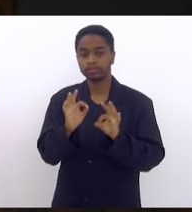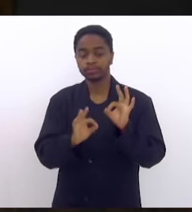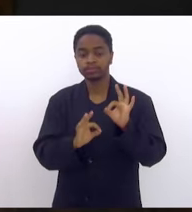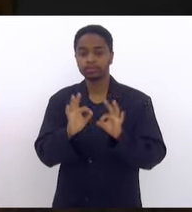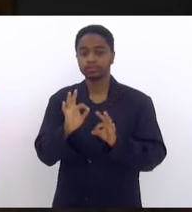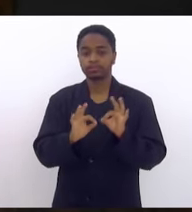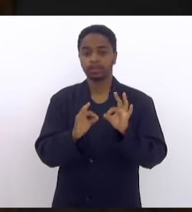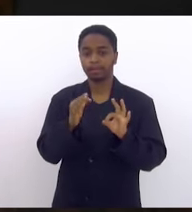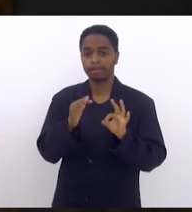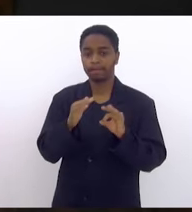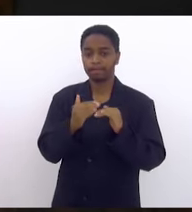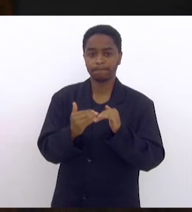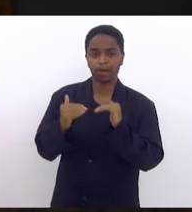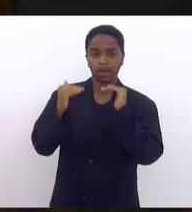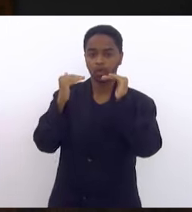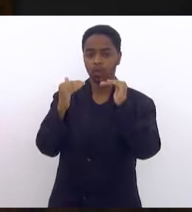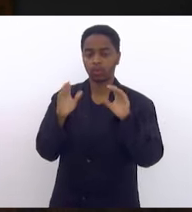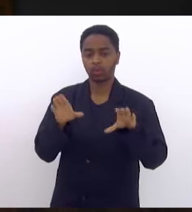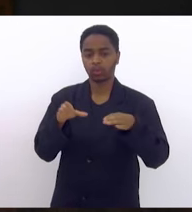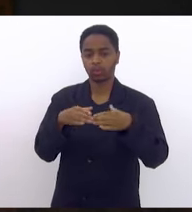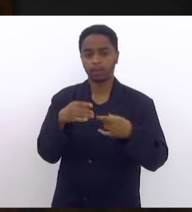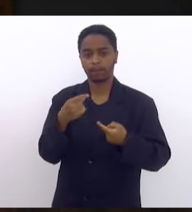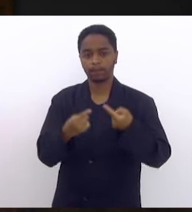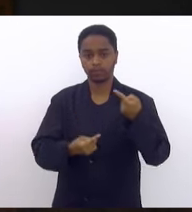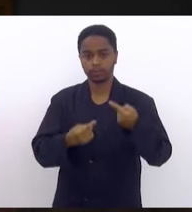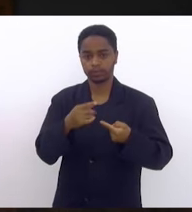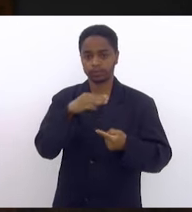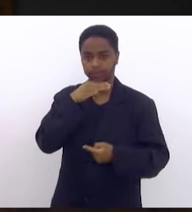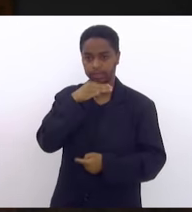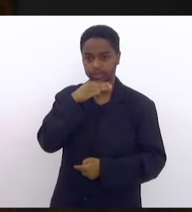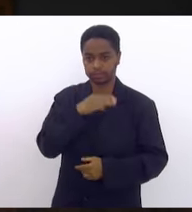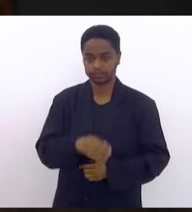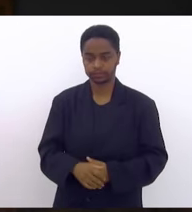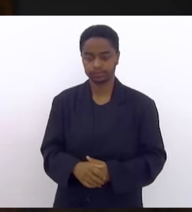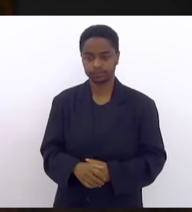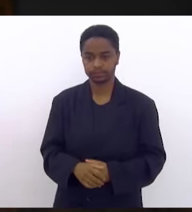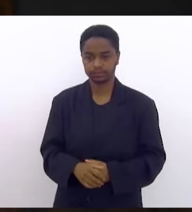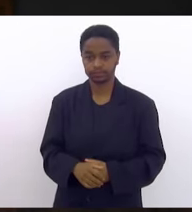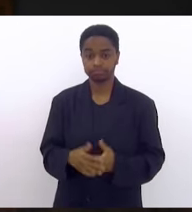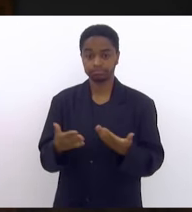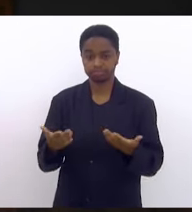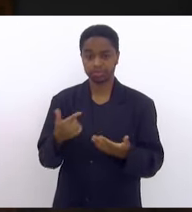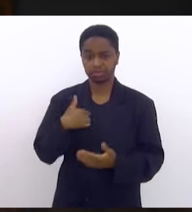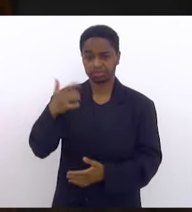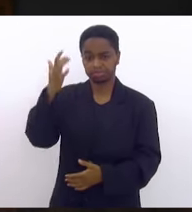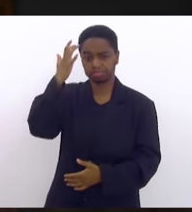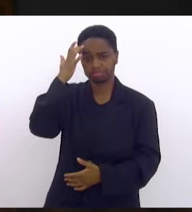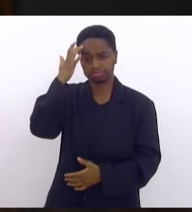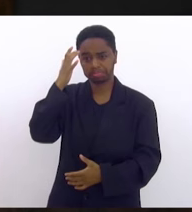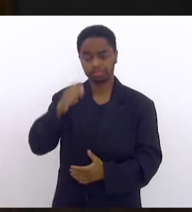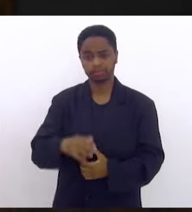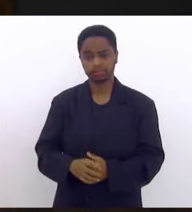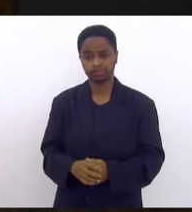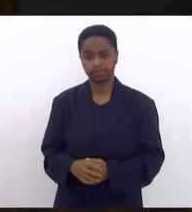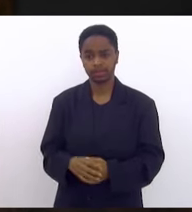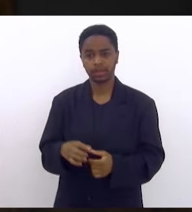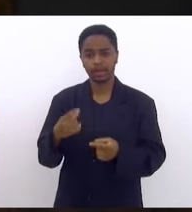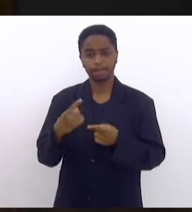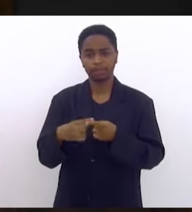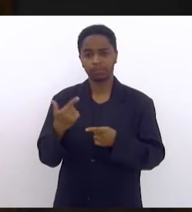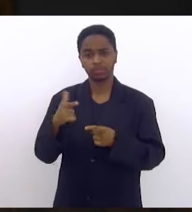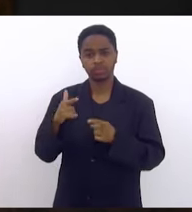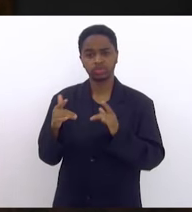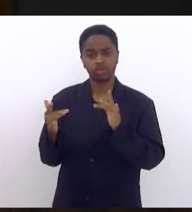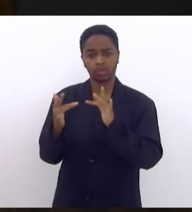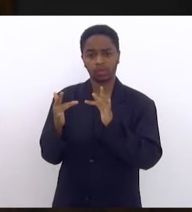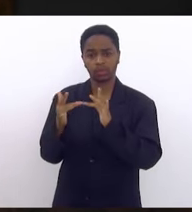maior grupo político de Mangaratiba. E aquilo ficou na minha cabeça. Porque eu não tinha tanta intimidade